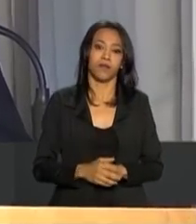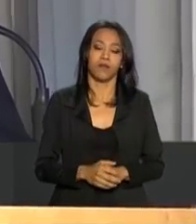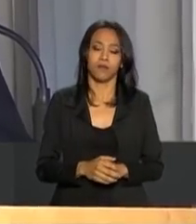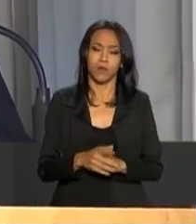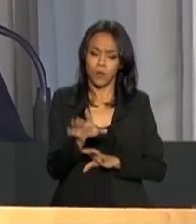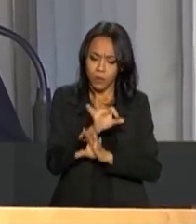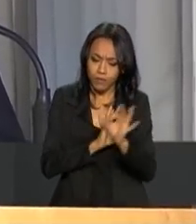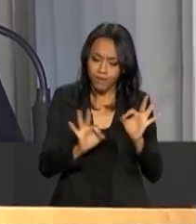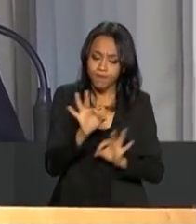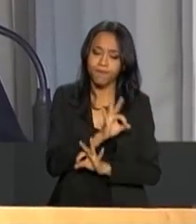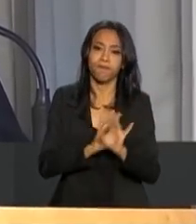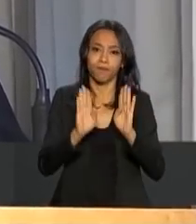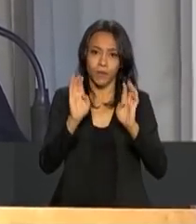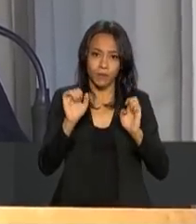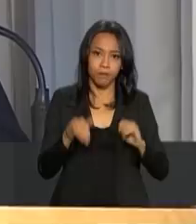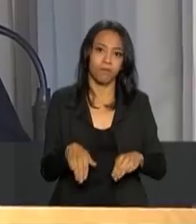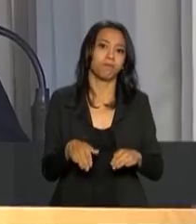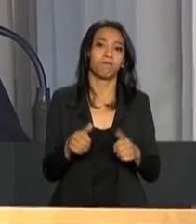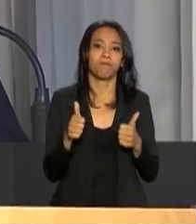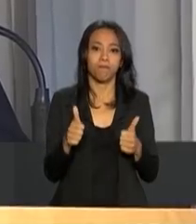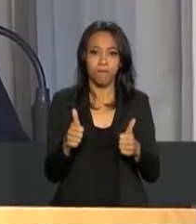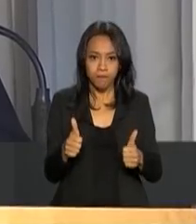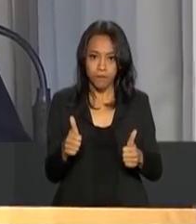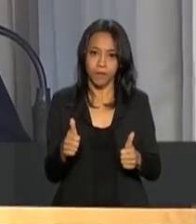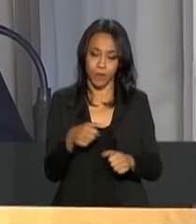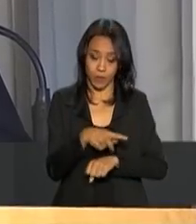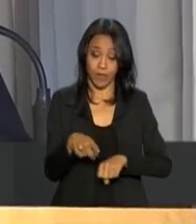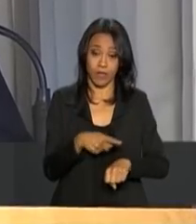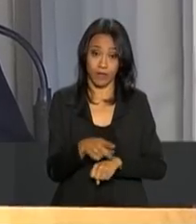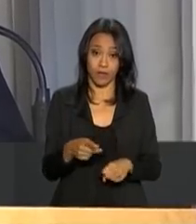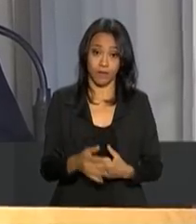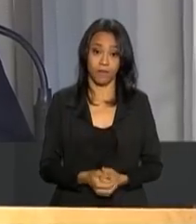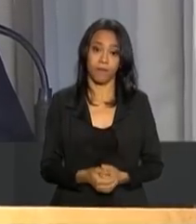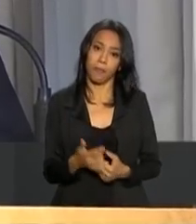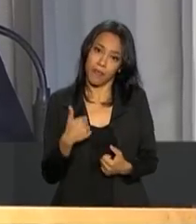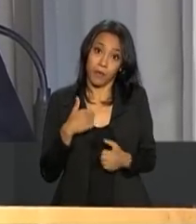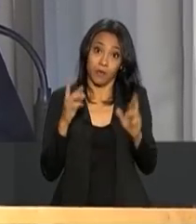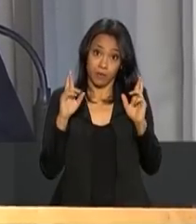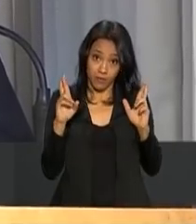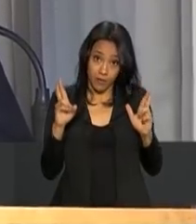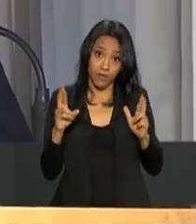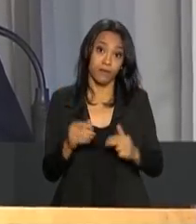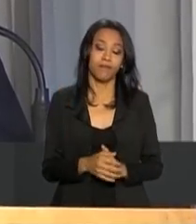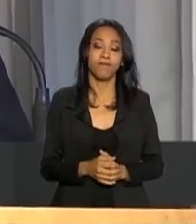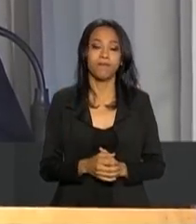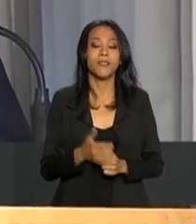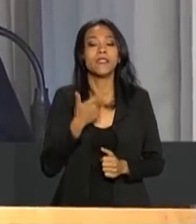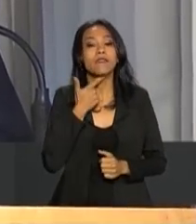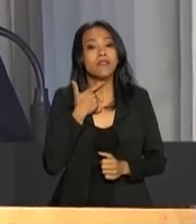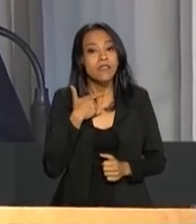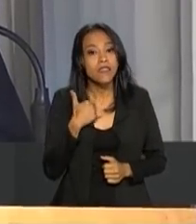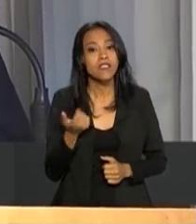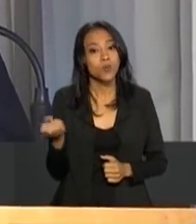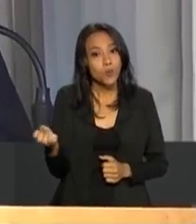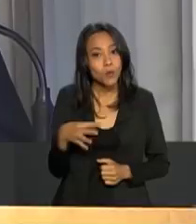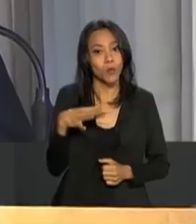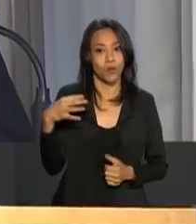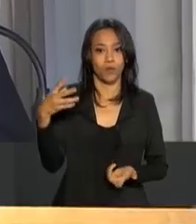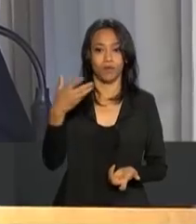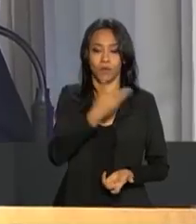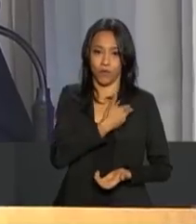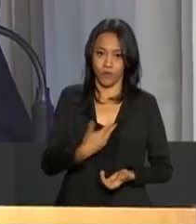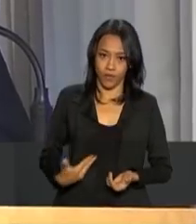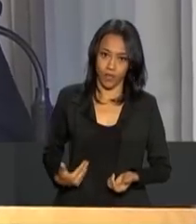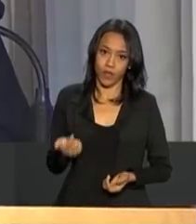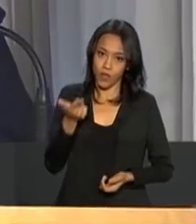institucional e governativa do nosso país. É o que eu espero, é o que eu desejo ao novo governo e, mais